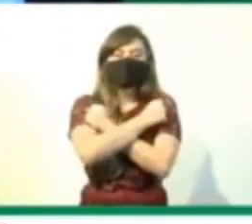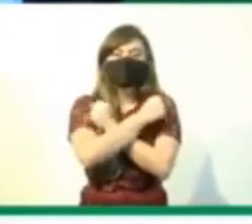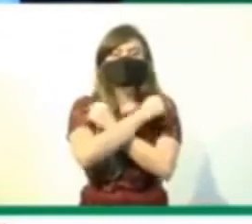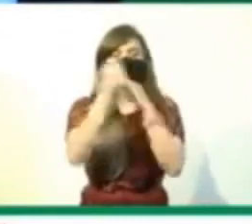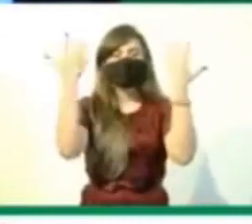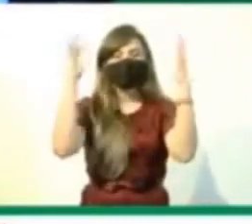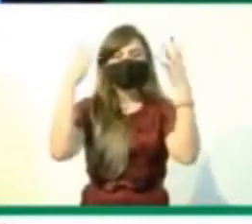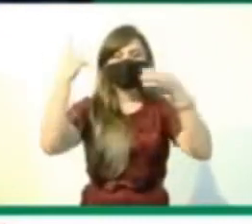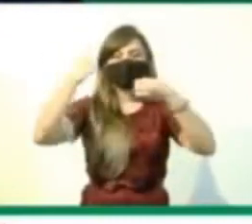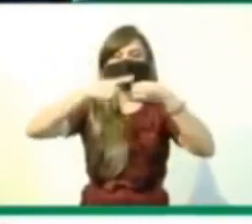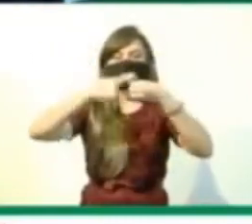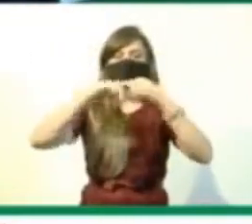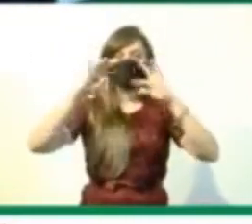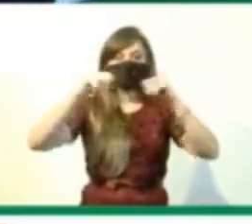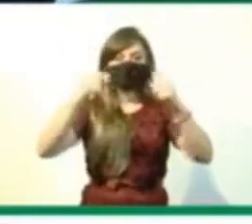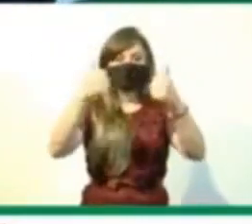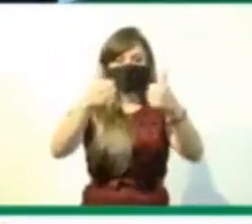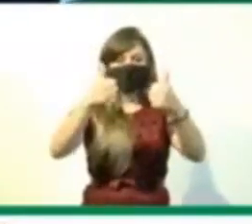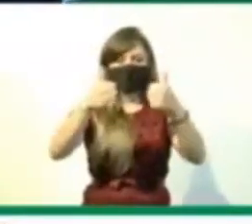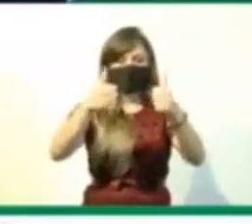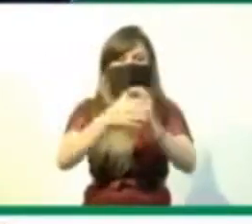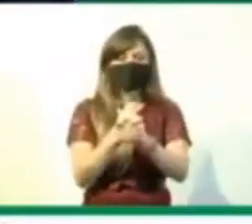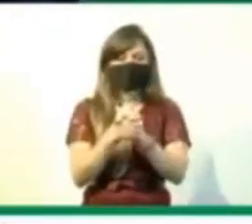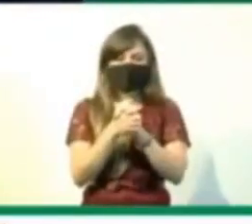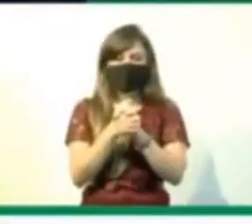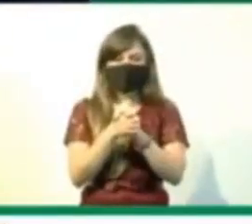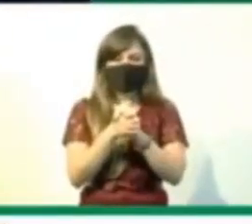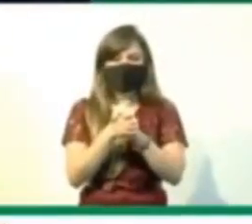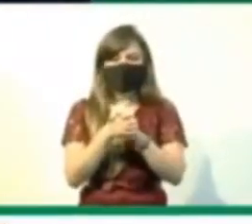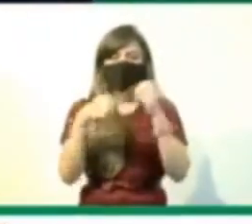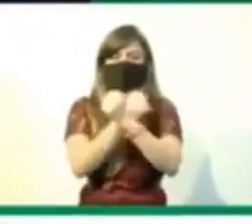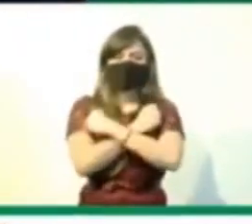povo de Milagres, tudo de bom, Wits, tudo de bom aí, um abraço bem grande.